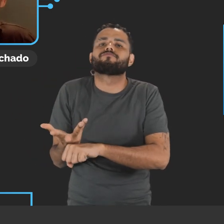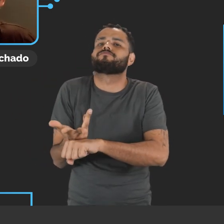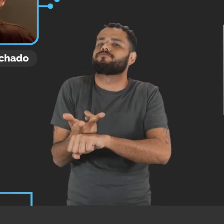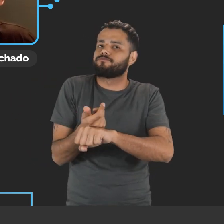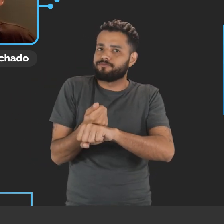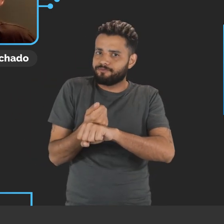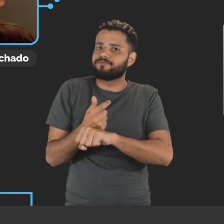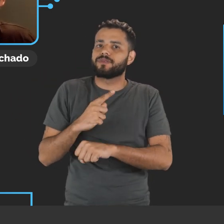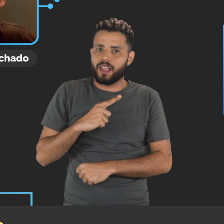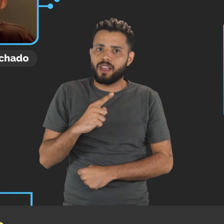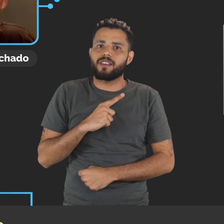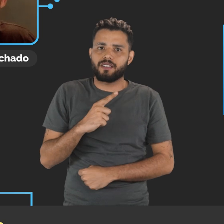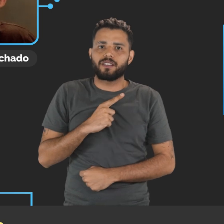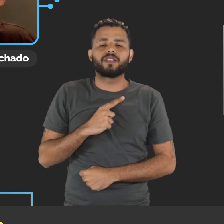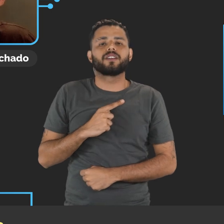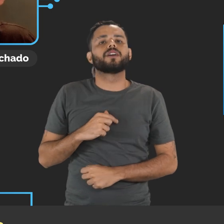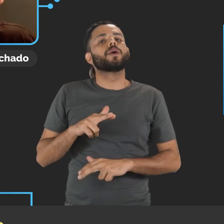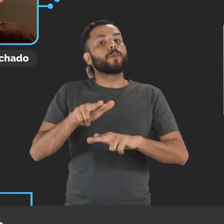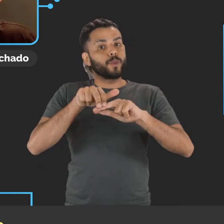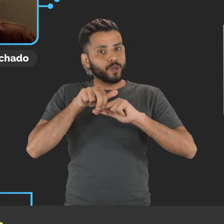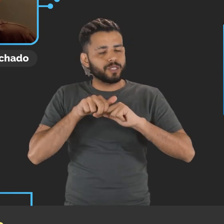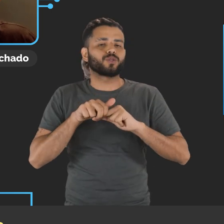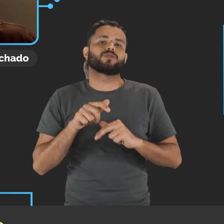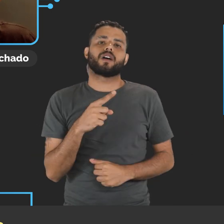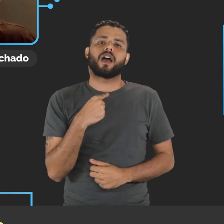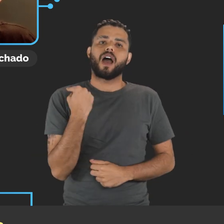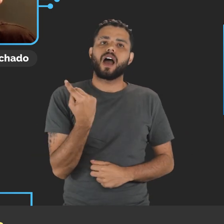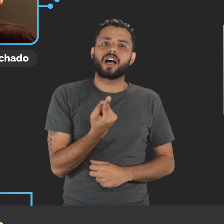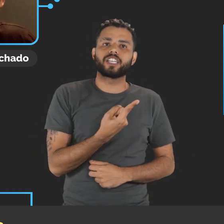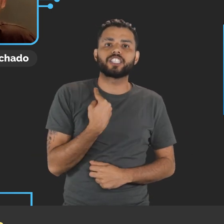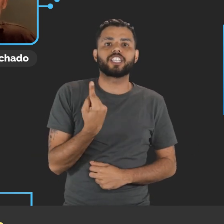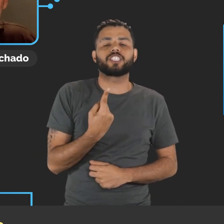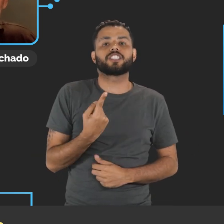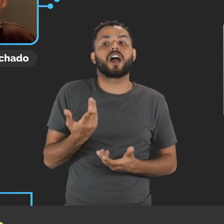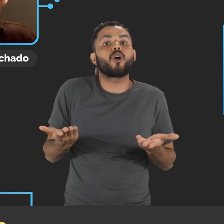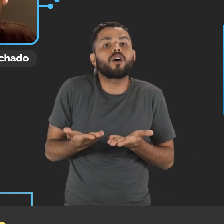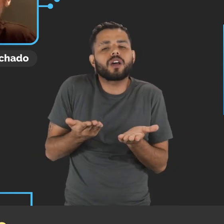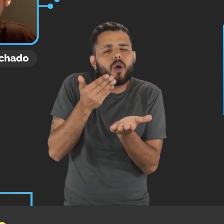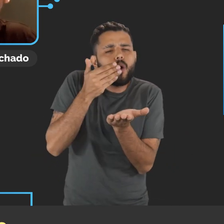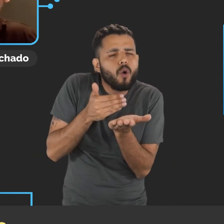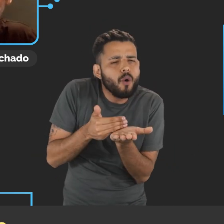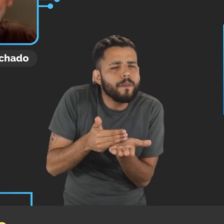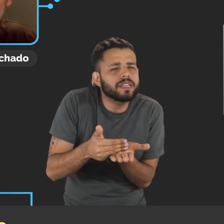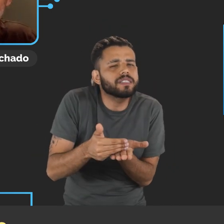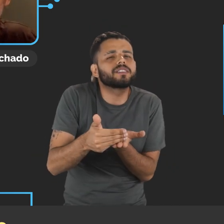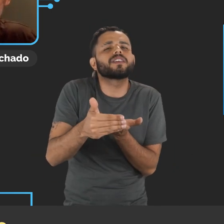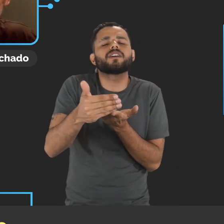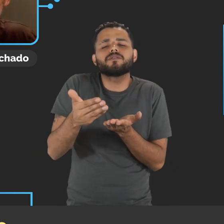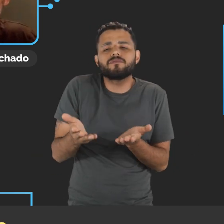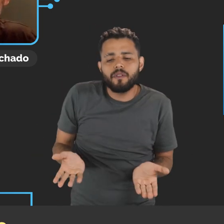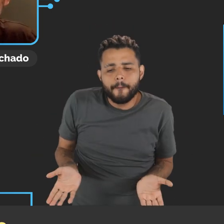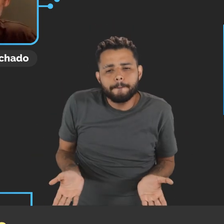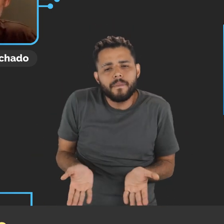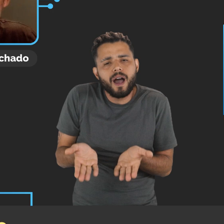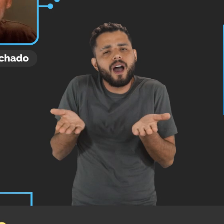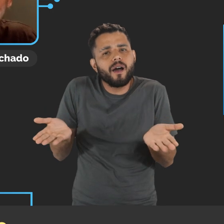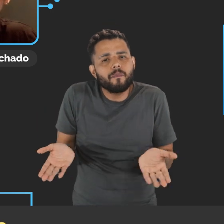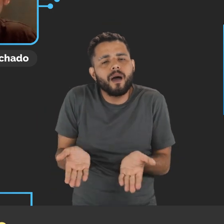muito talentosos, essas meninas são muito talentosas, e é isso que a gente está fazendo como um primeiro passo